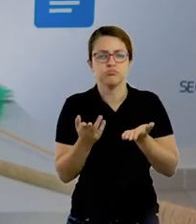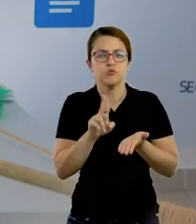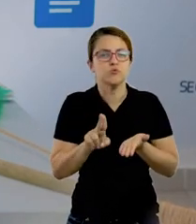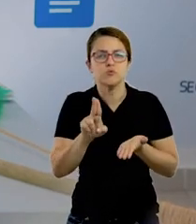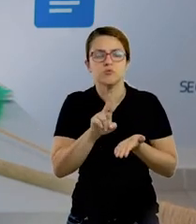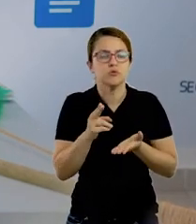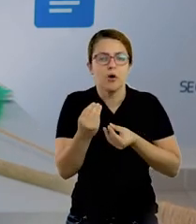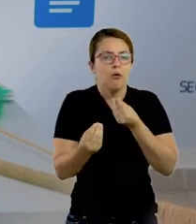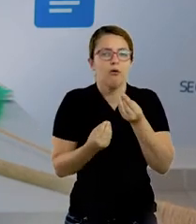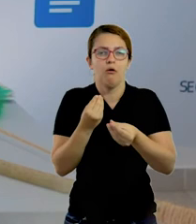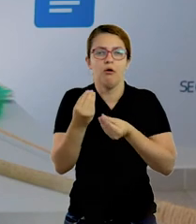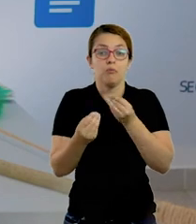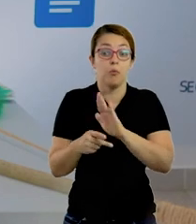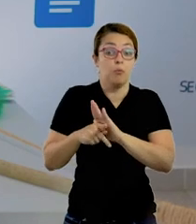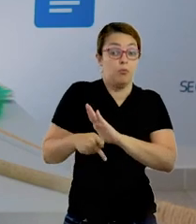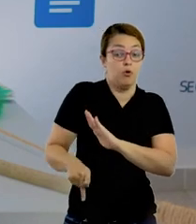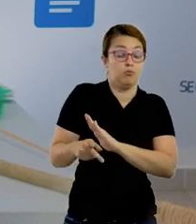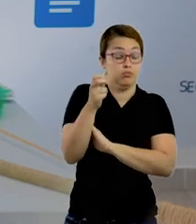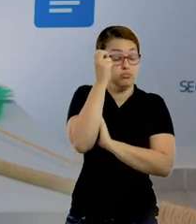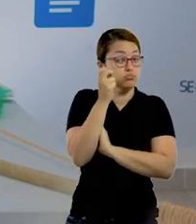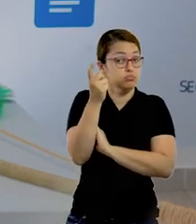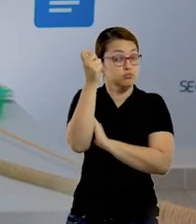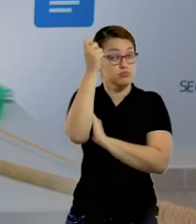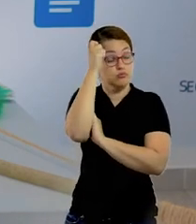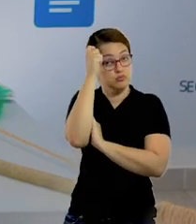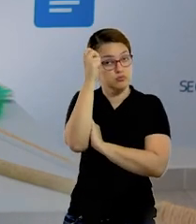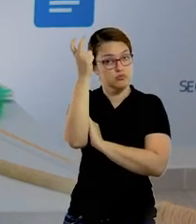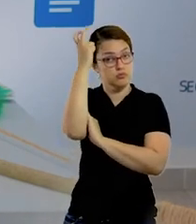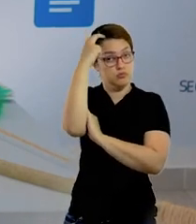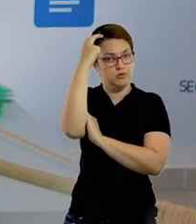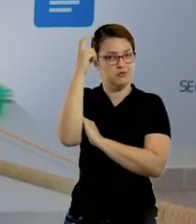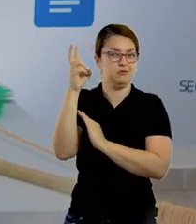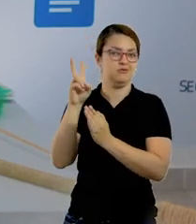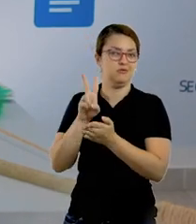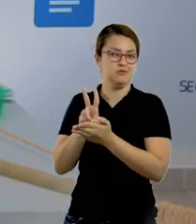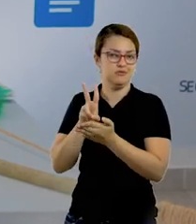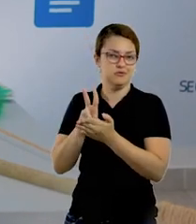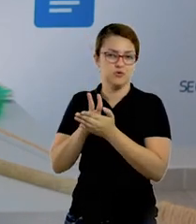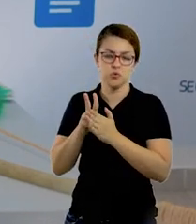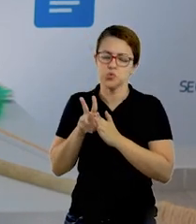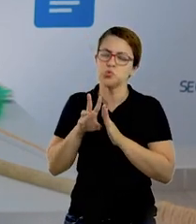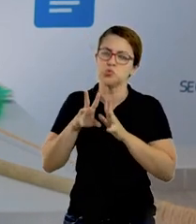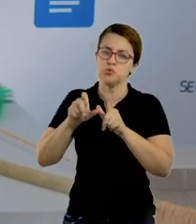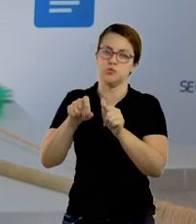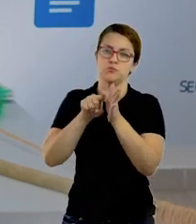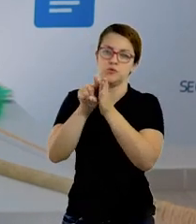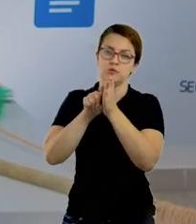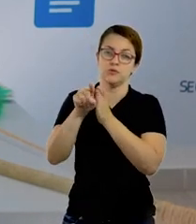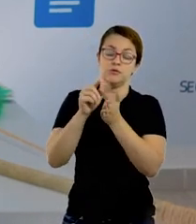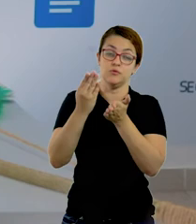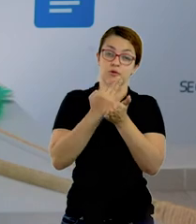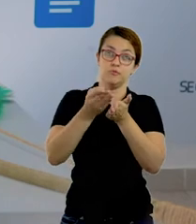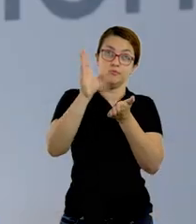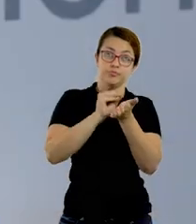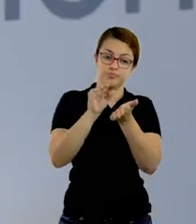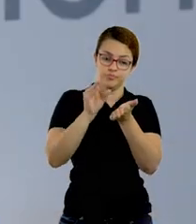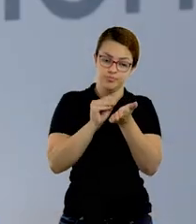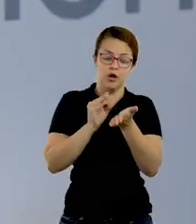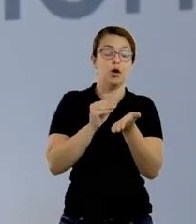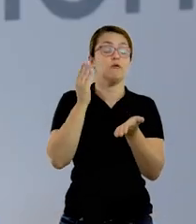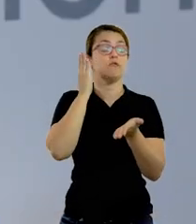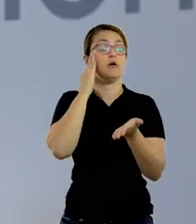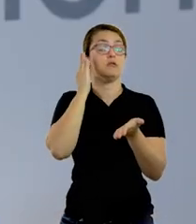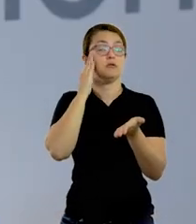que, ele serve, né? Dentro da cultura indígena, e aí tudo que você pesquisar, você vai registrar no caderno.